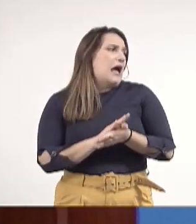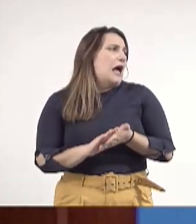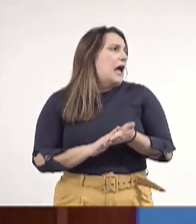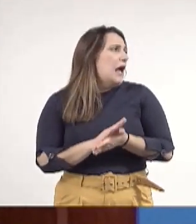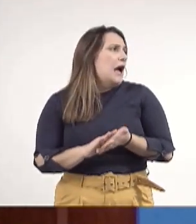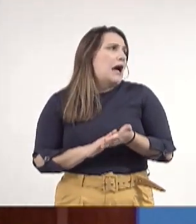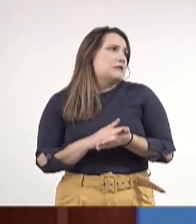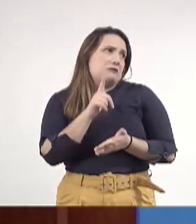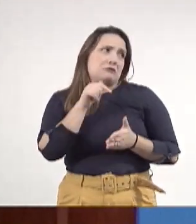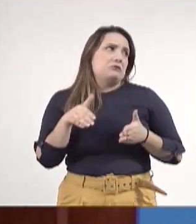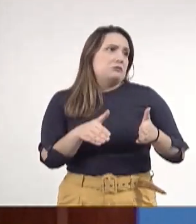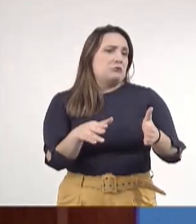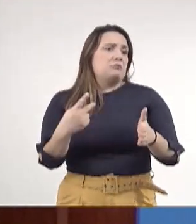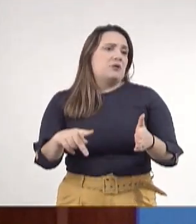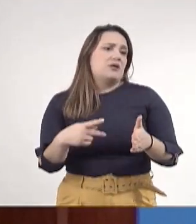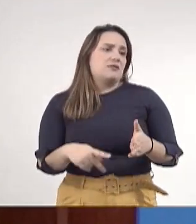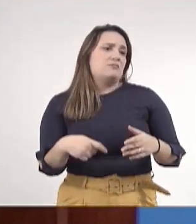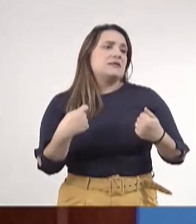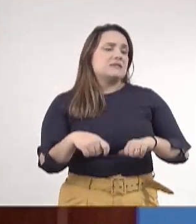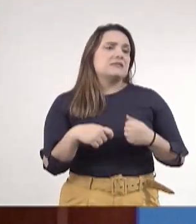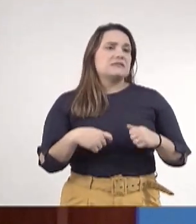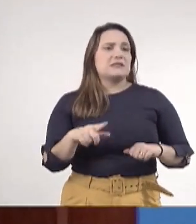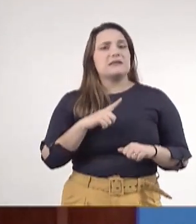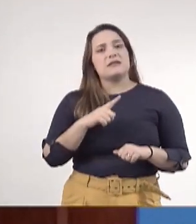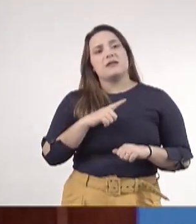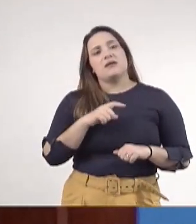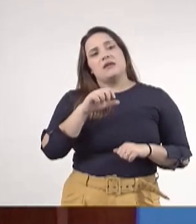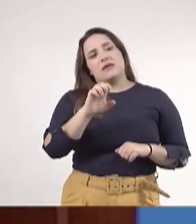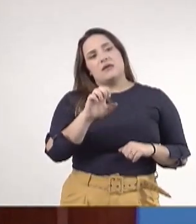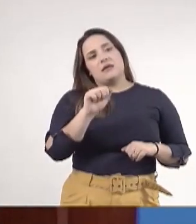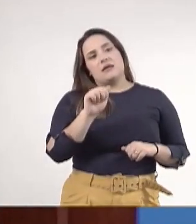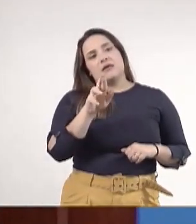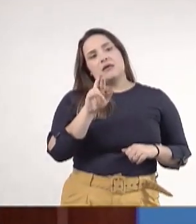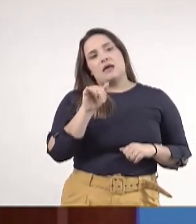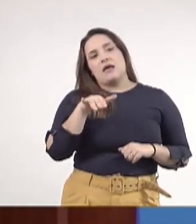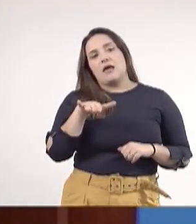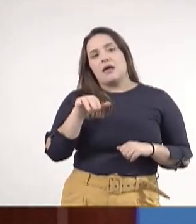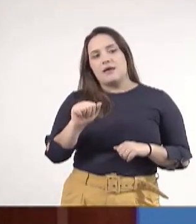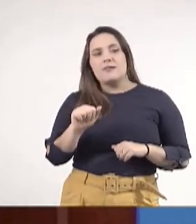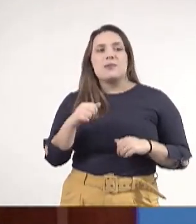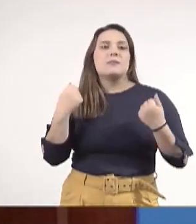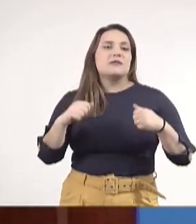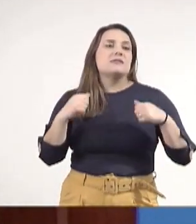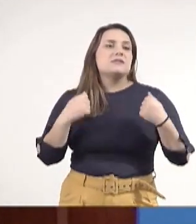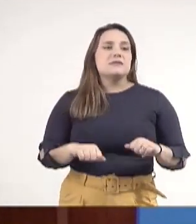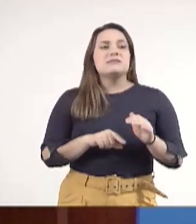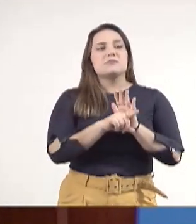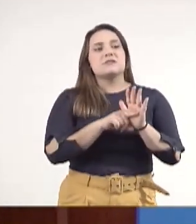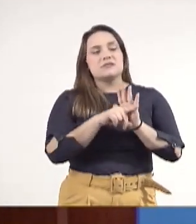não tiver o EA-RIMA, o estudo de impacto ambiental, o